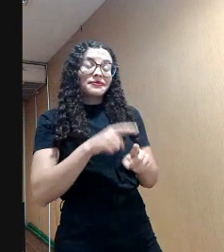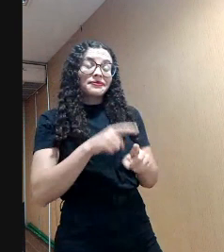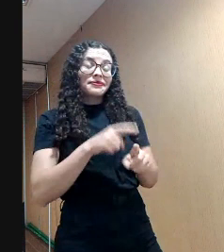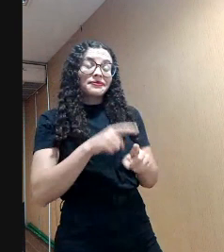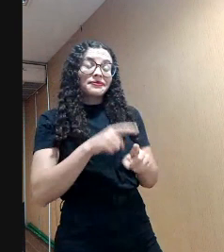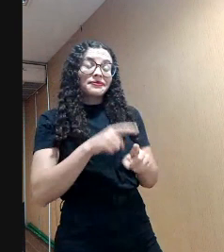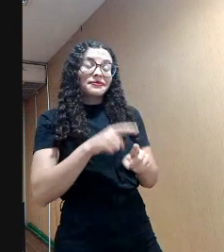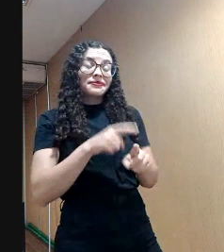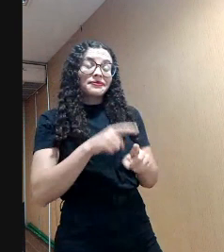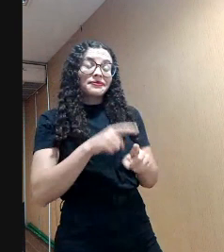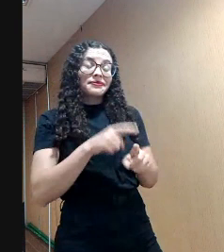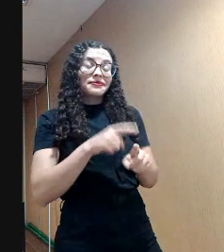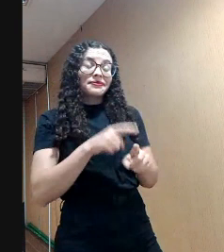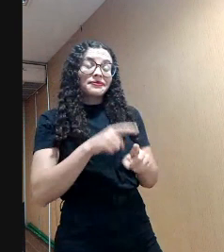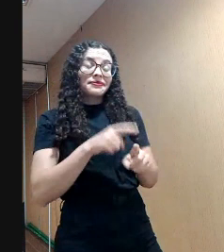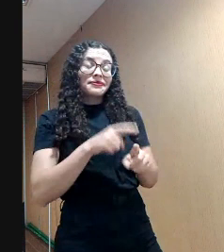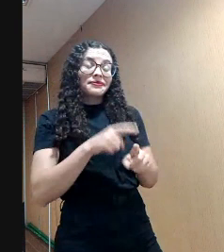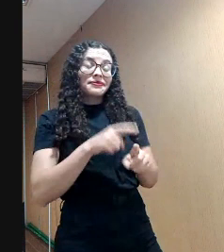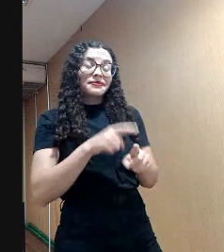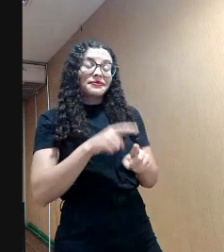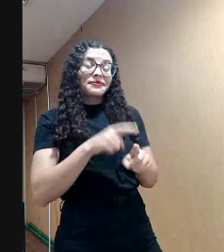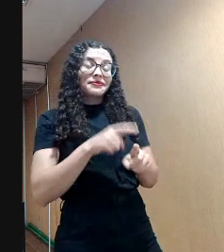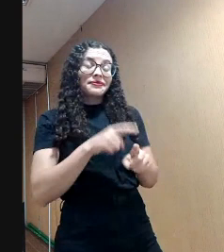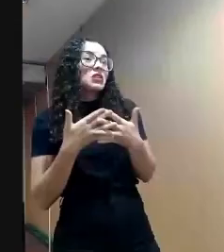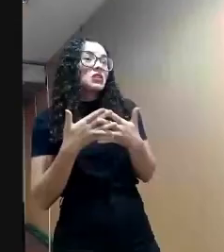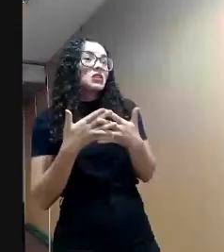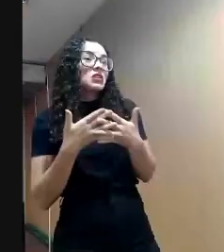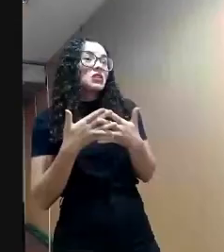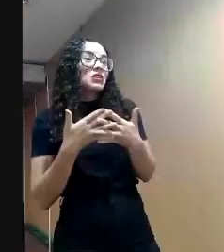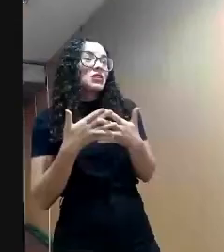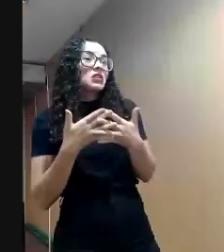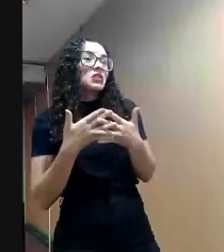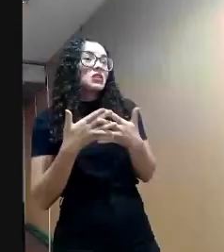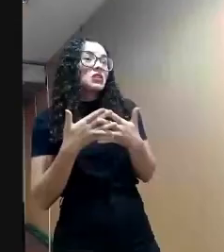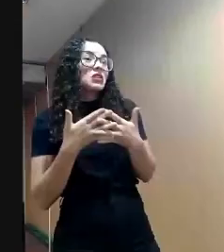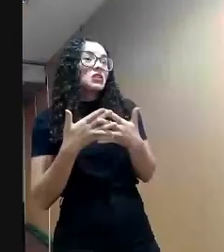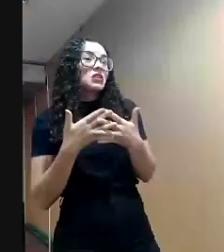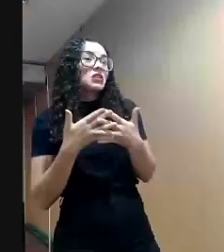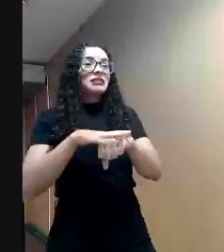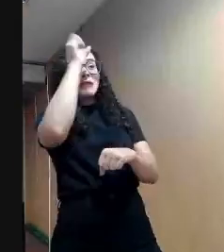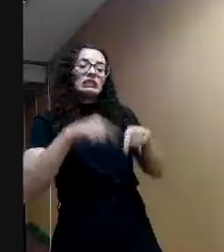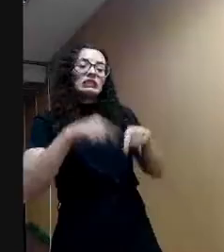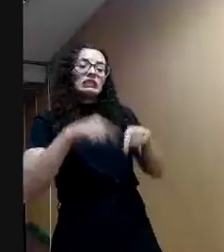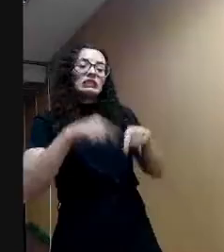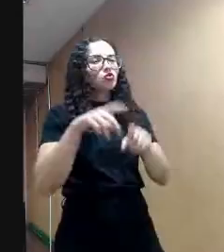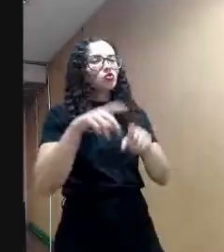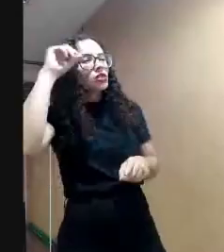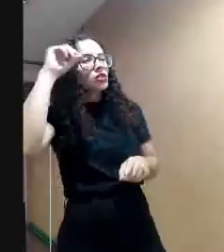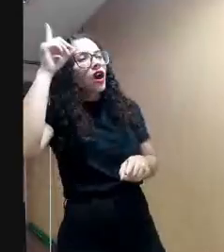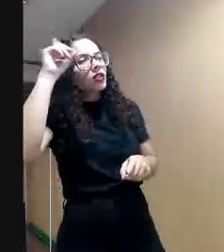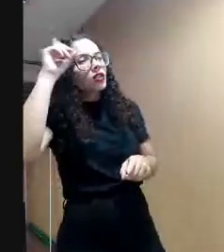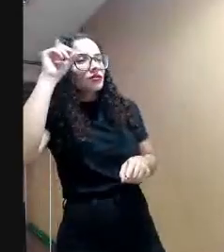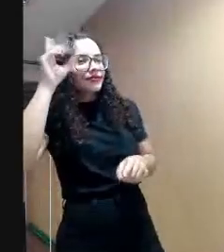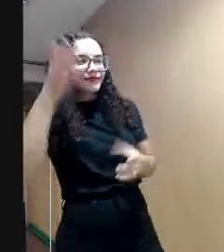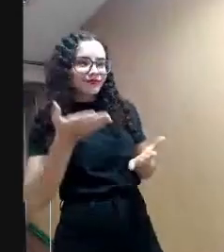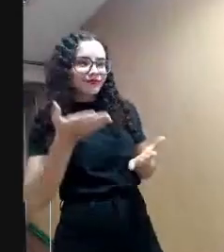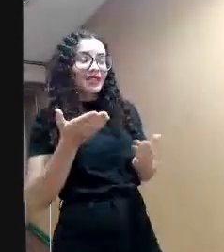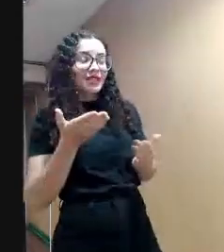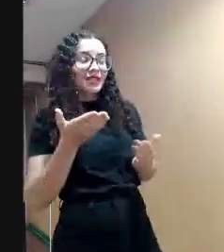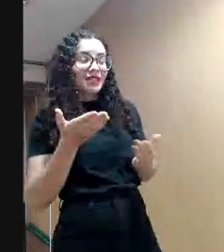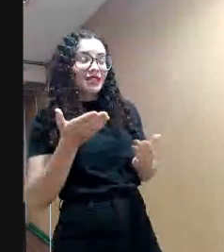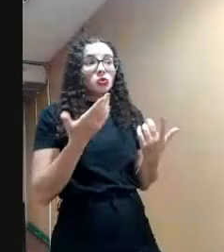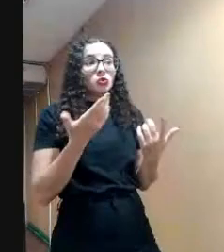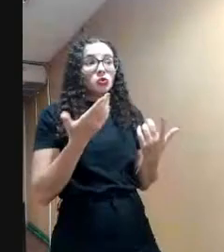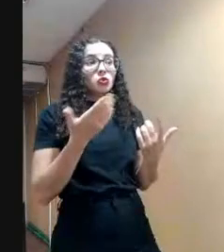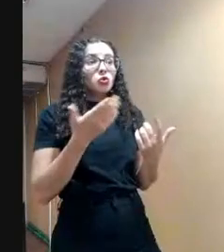conceitos matemáticos, tanto em sala de aula quanto no seu cotidiano. Refletir sobre a melhoria dos processos